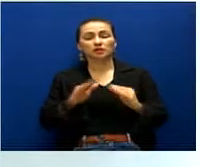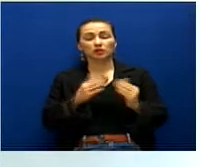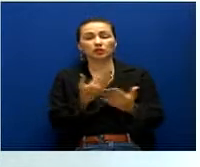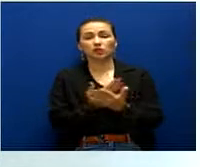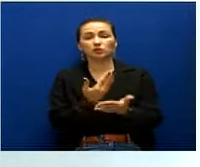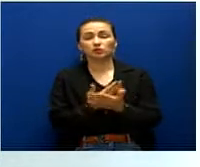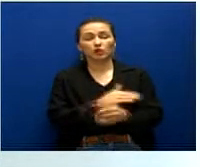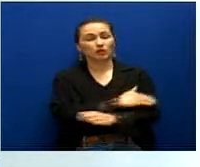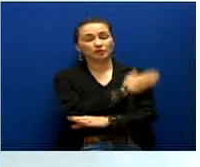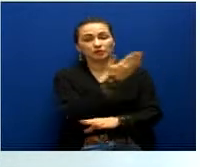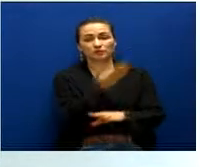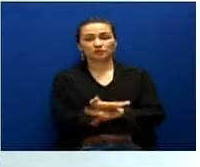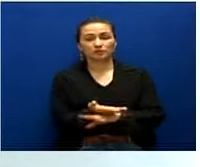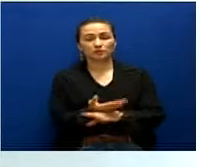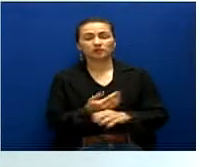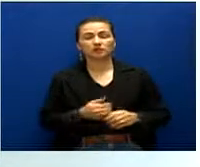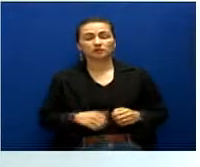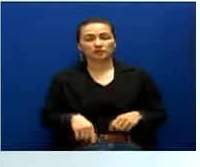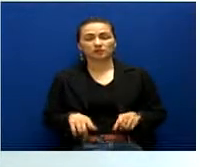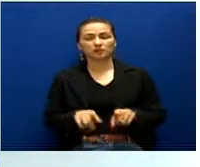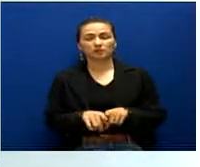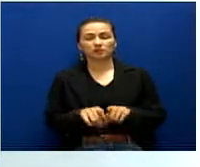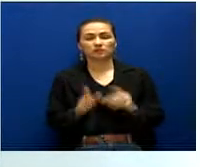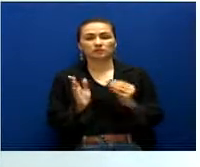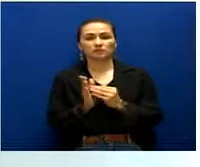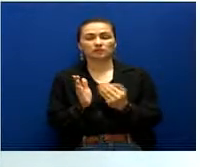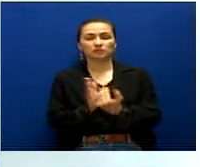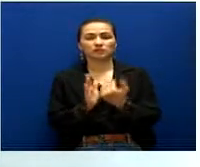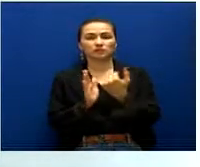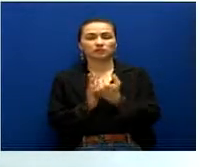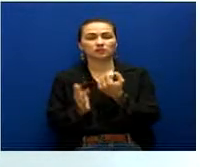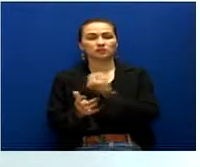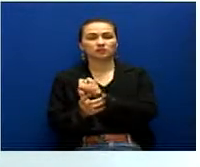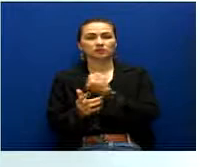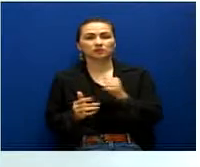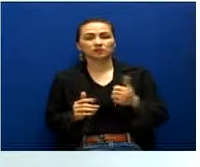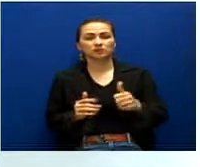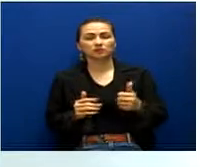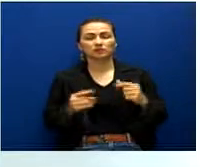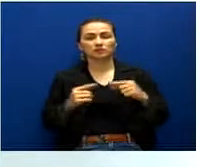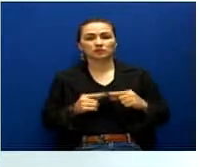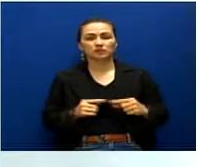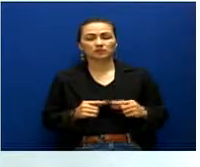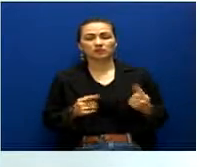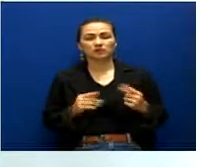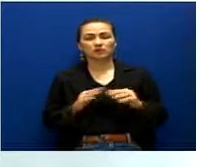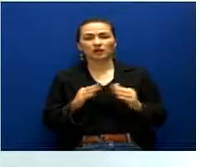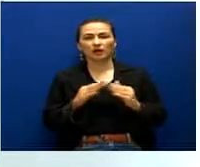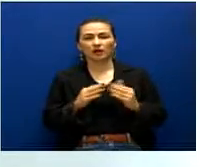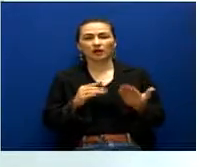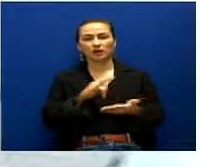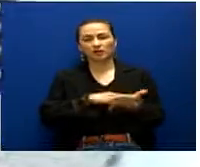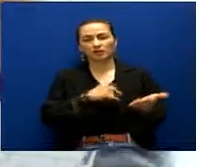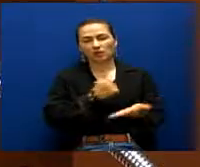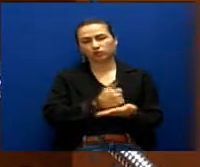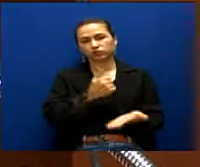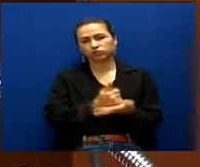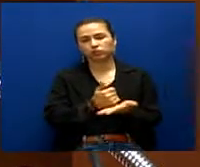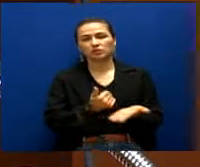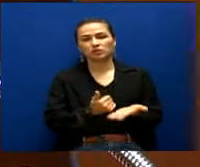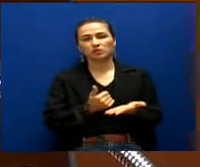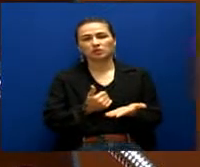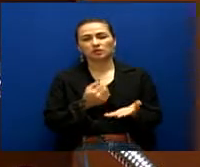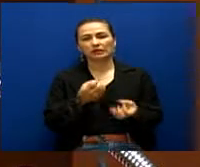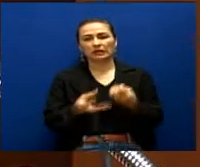integral. E a emenda 11, que é sobre regularização fundiária. Então,